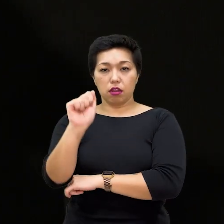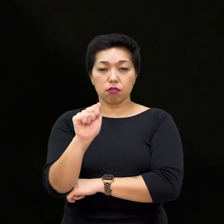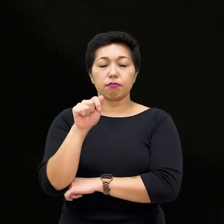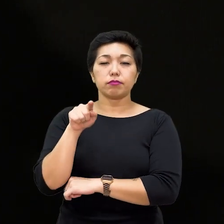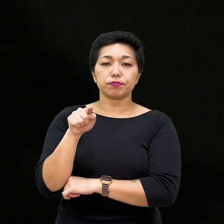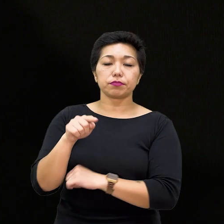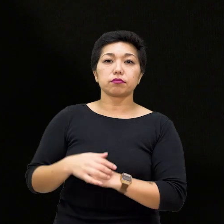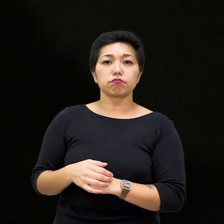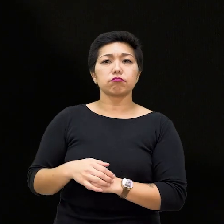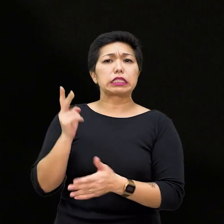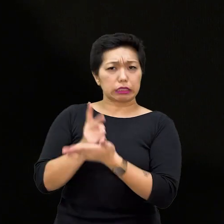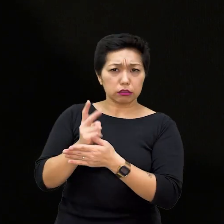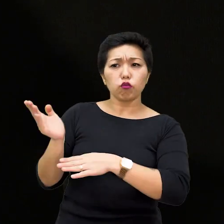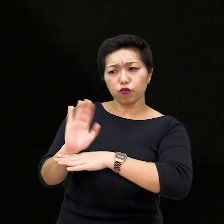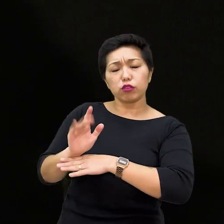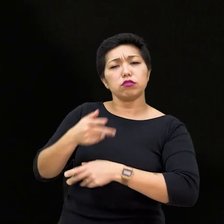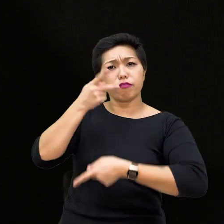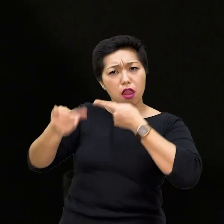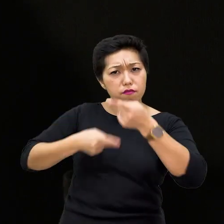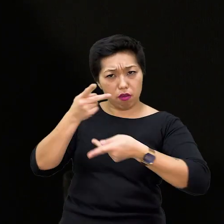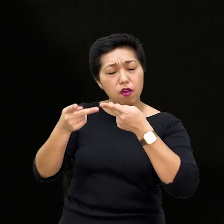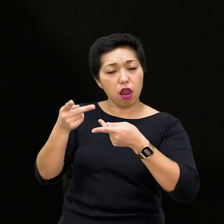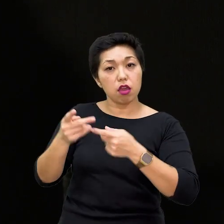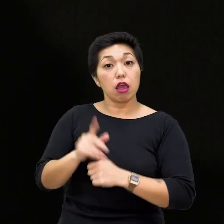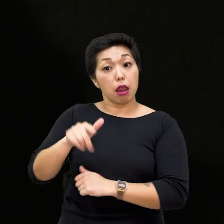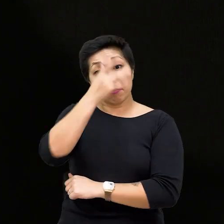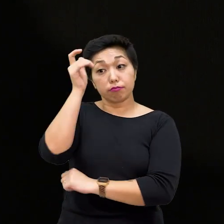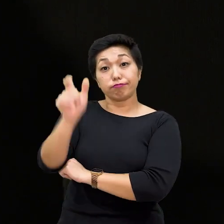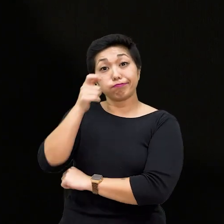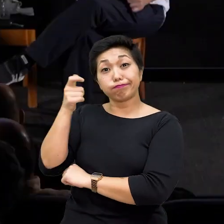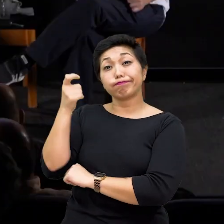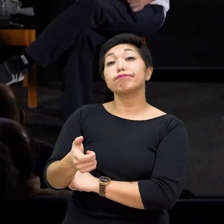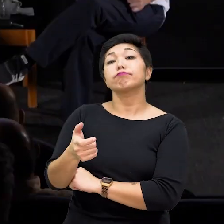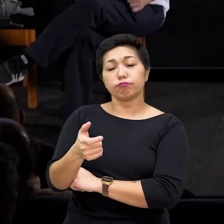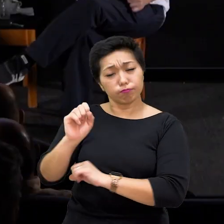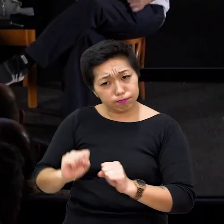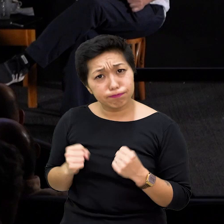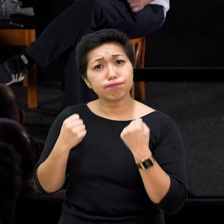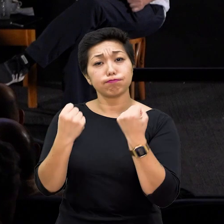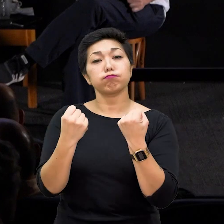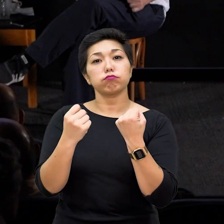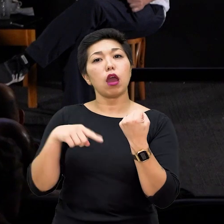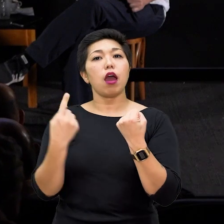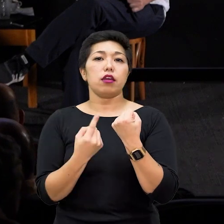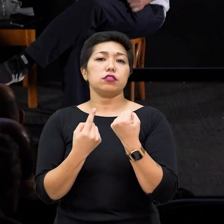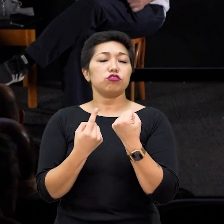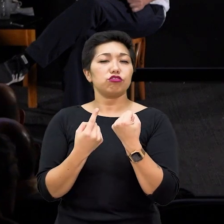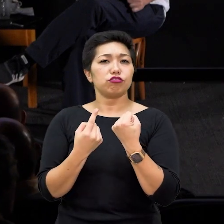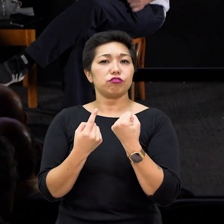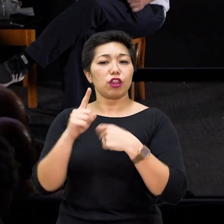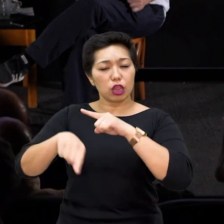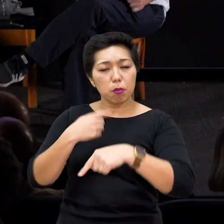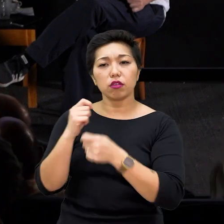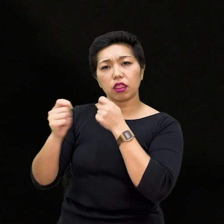vezes falando, ela é uma pessoa muito interessante, muito dedicada, e nós fizemos uma